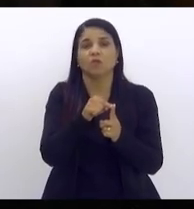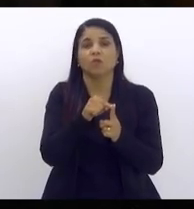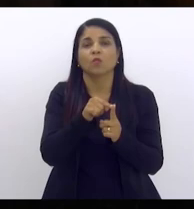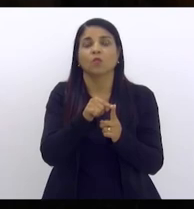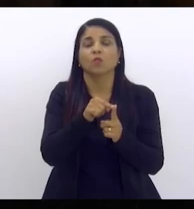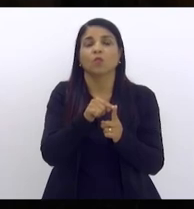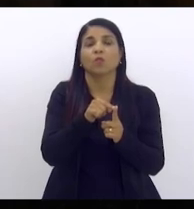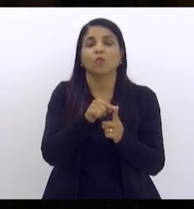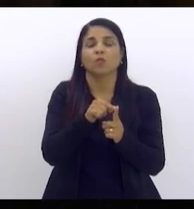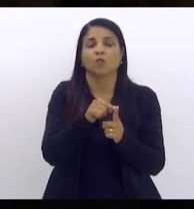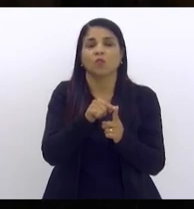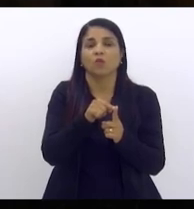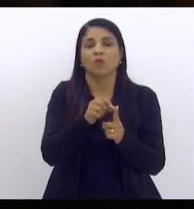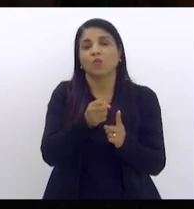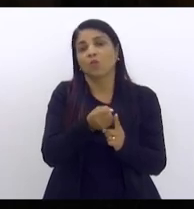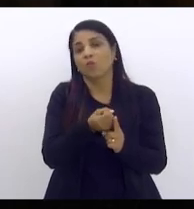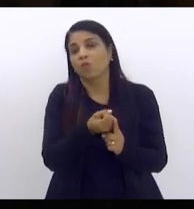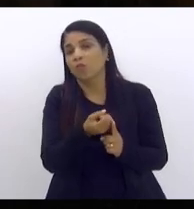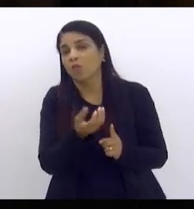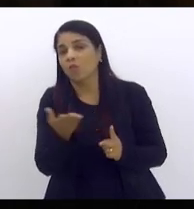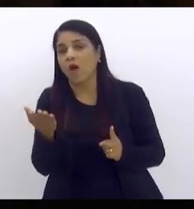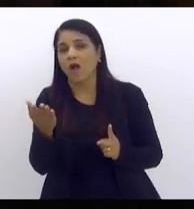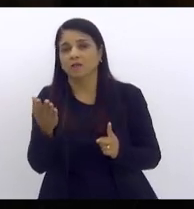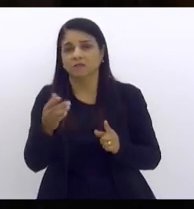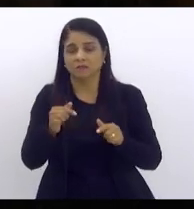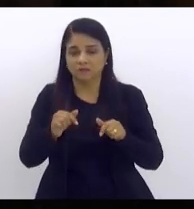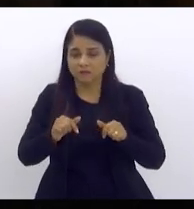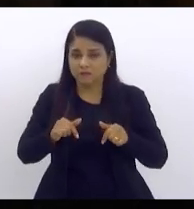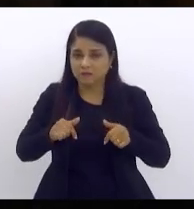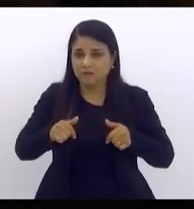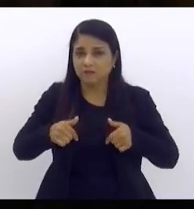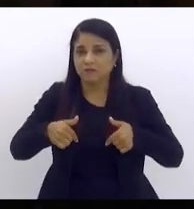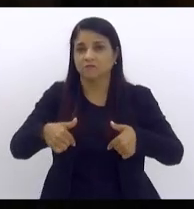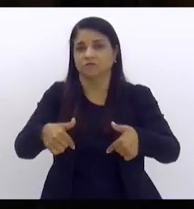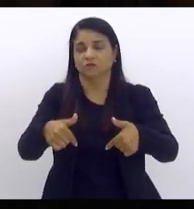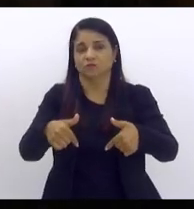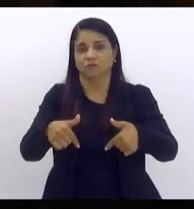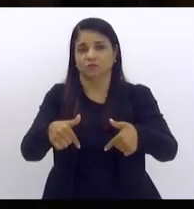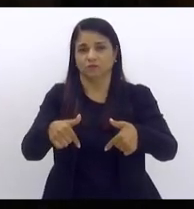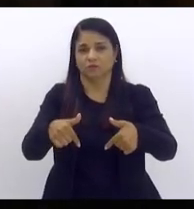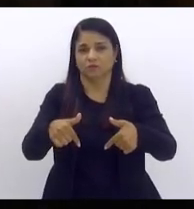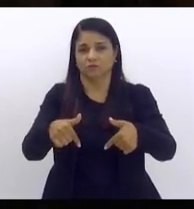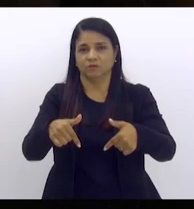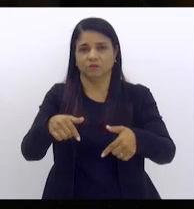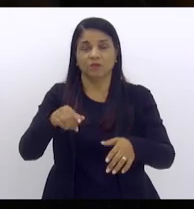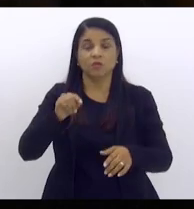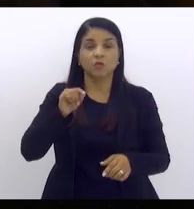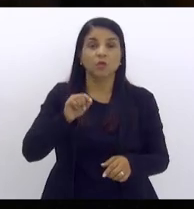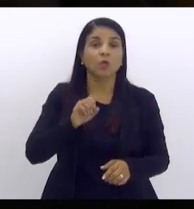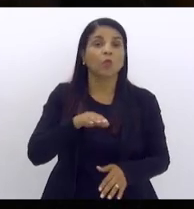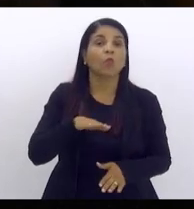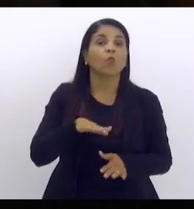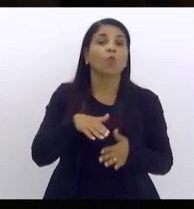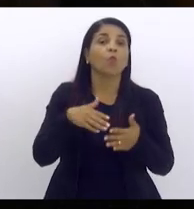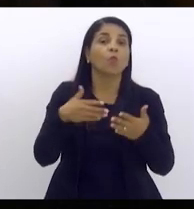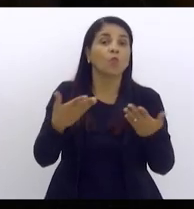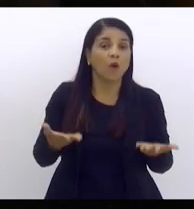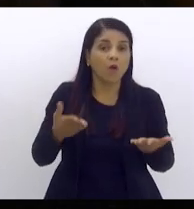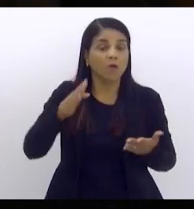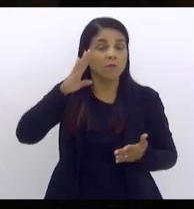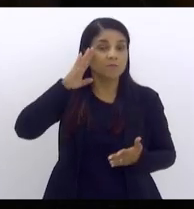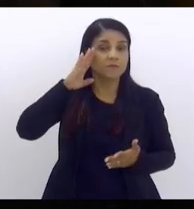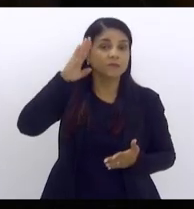quais são as nossas funções principais e quais são as nossas